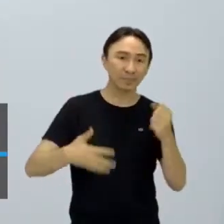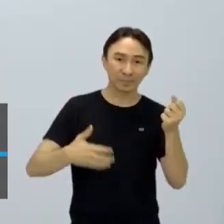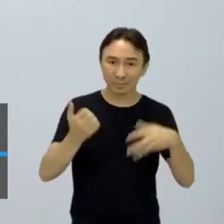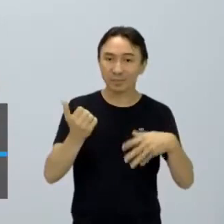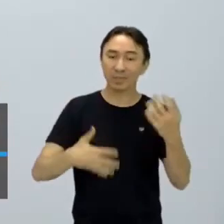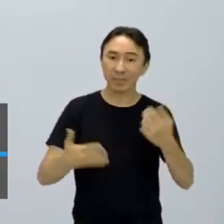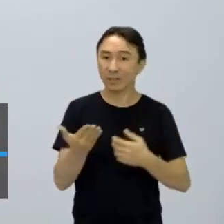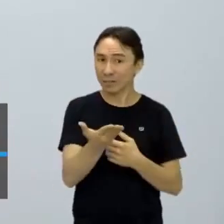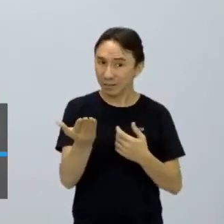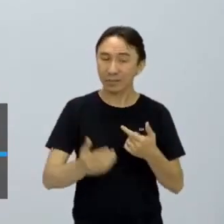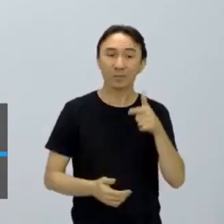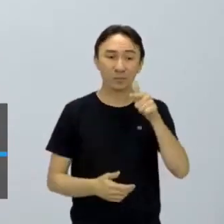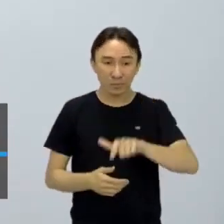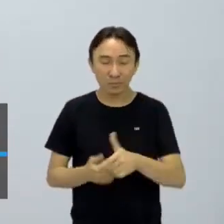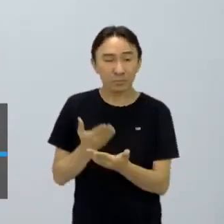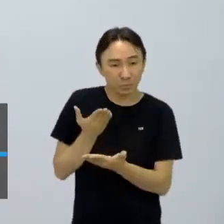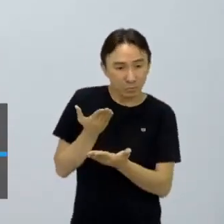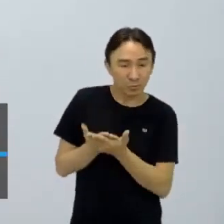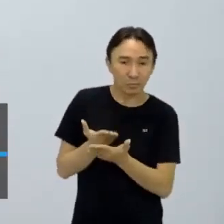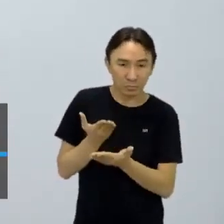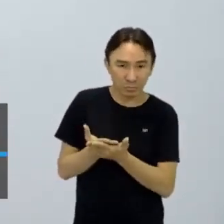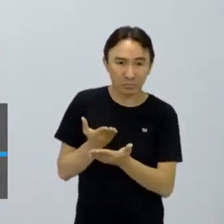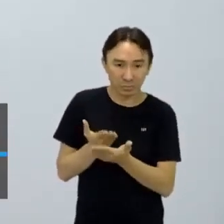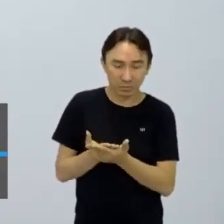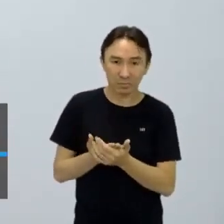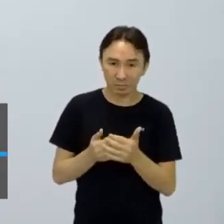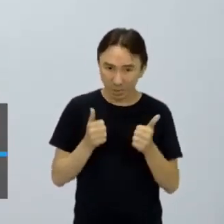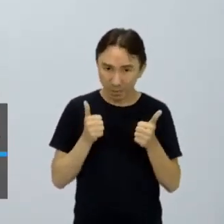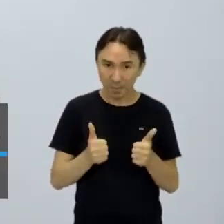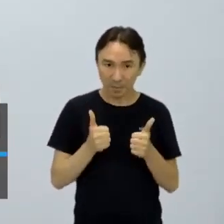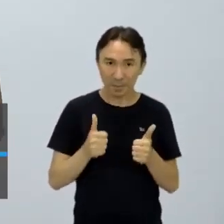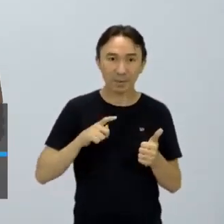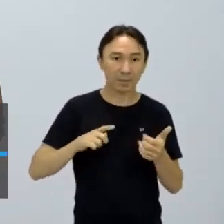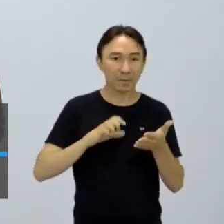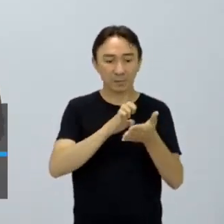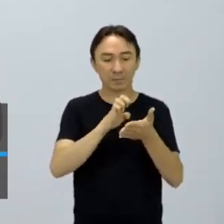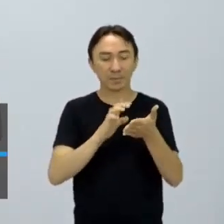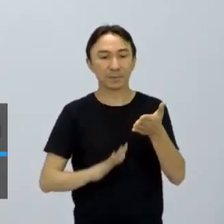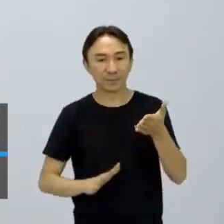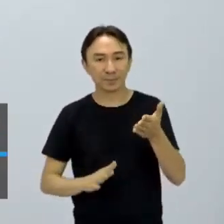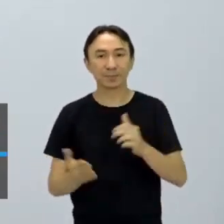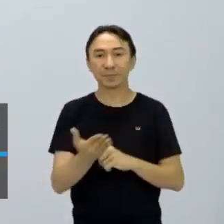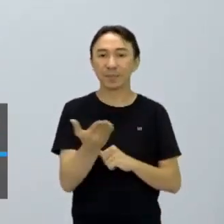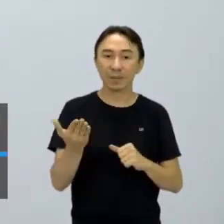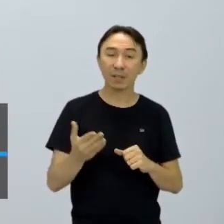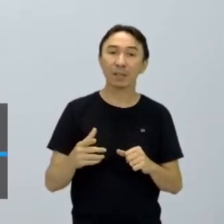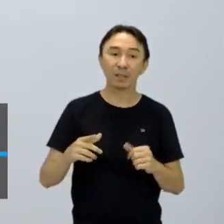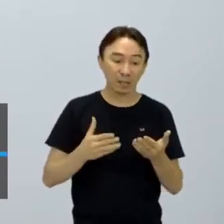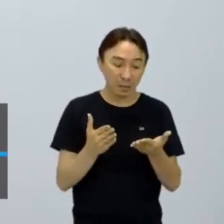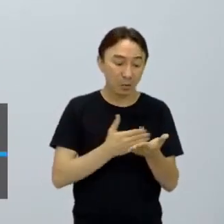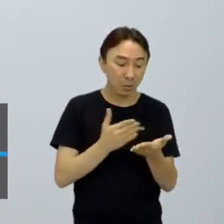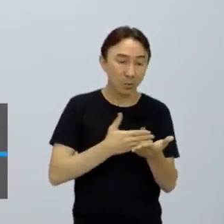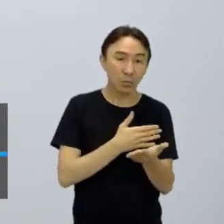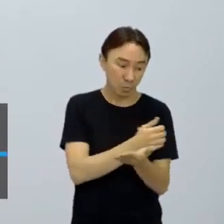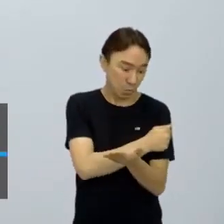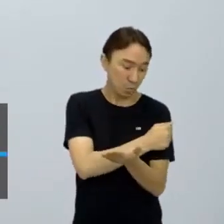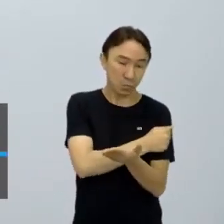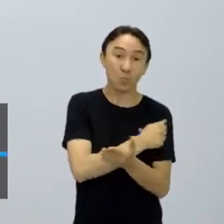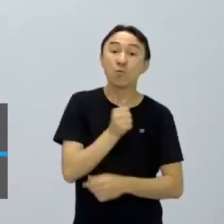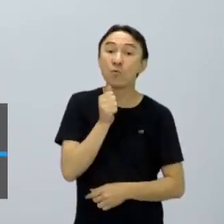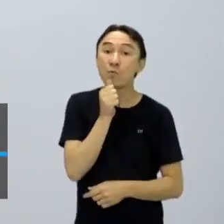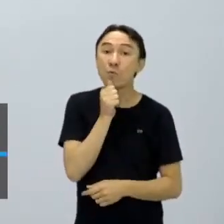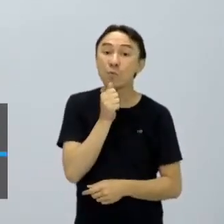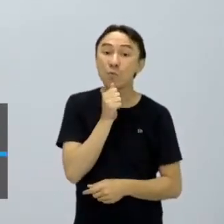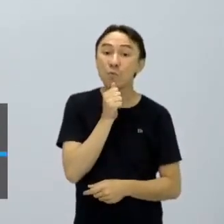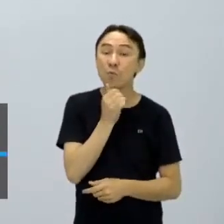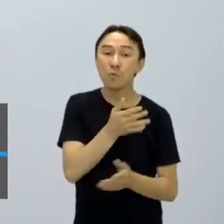e fazer mais alguns dos exercícios parecidos que estão aí no currículo em ação. Se você ainda não recebeu o currículo em ação, você pode acessar pelo